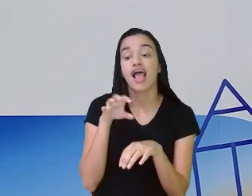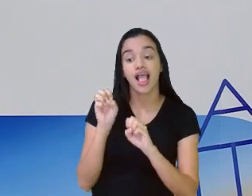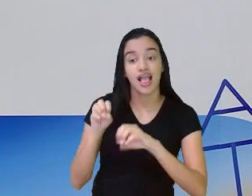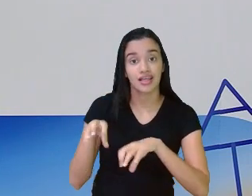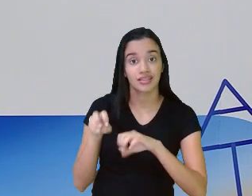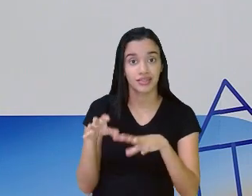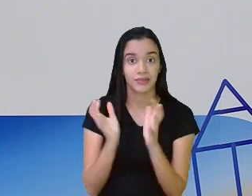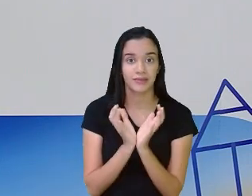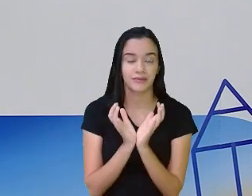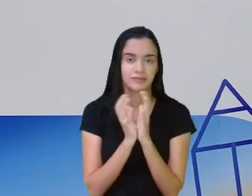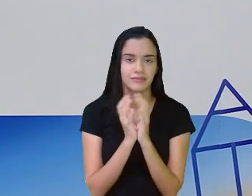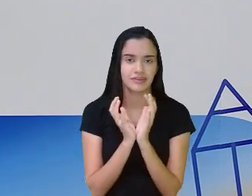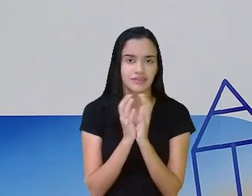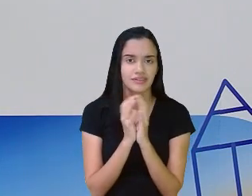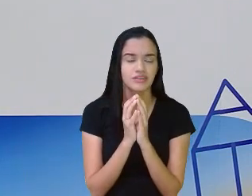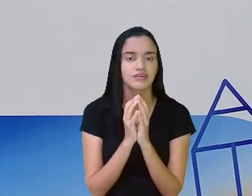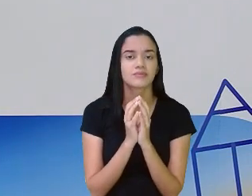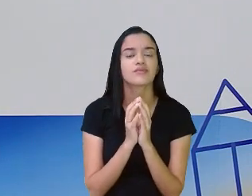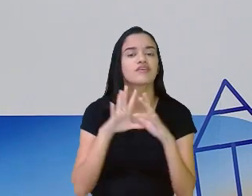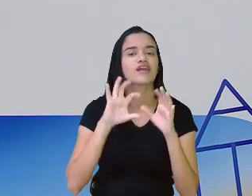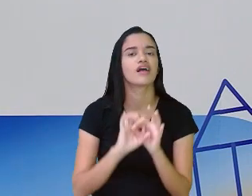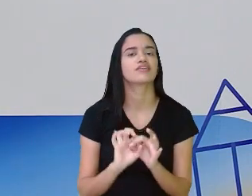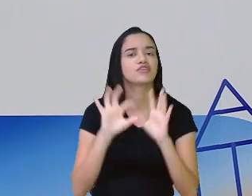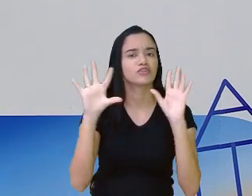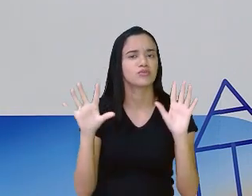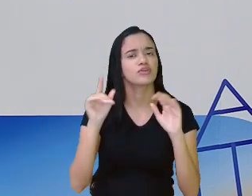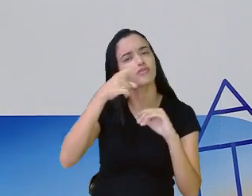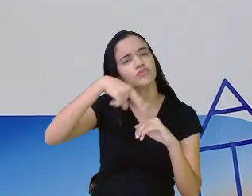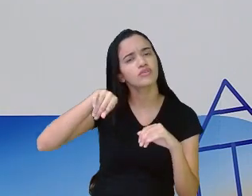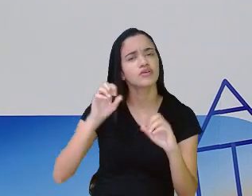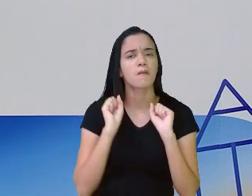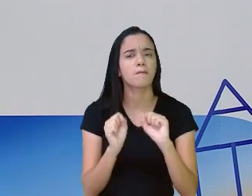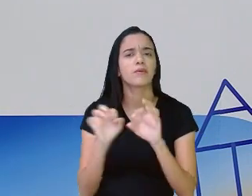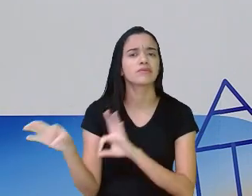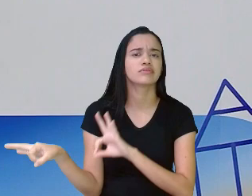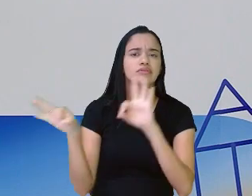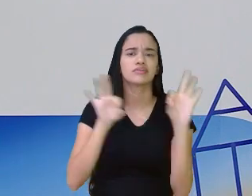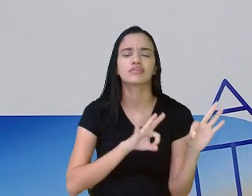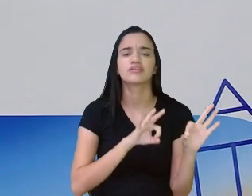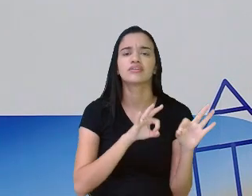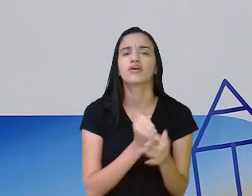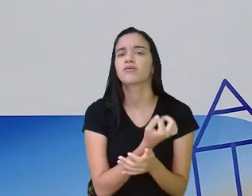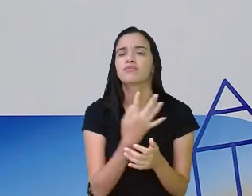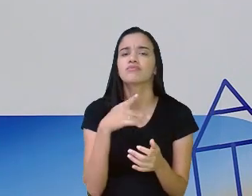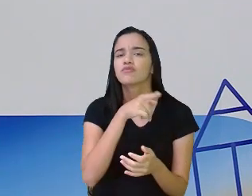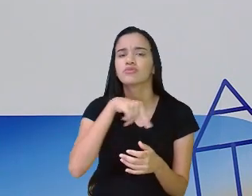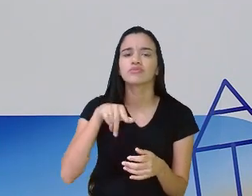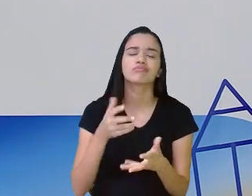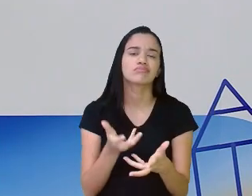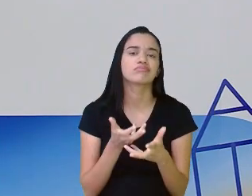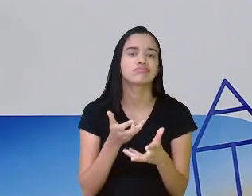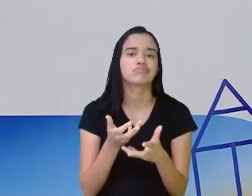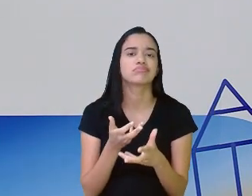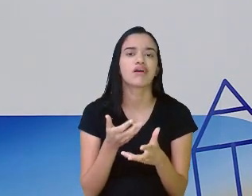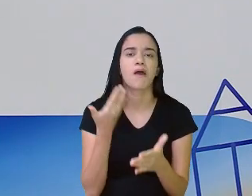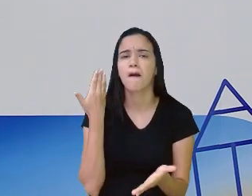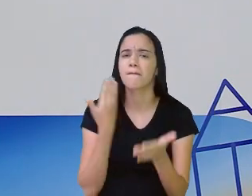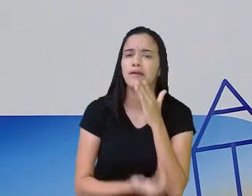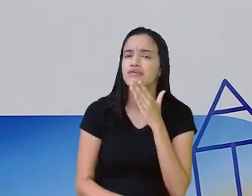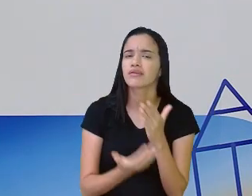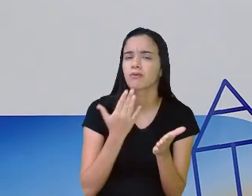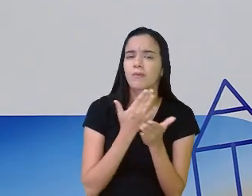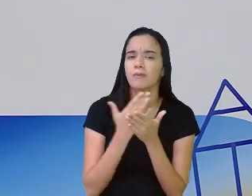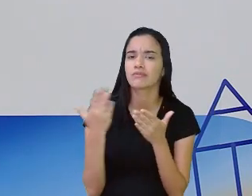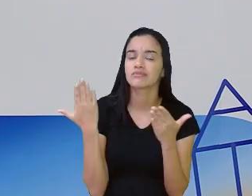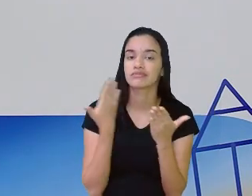Educa Recife. Lá as aulas ficam disponíveis e você pode assistir quantas vezes você quiser. Perdeu o comecinho